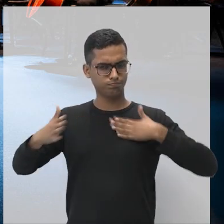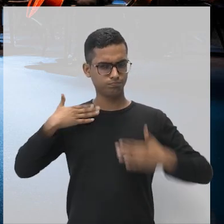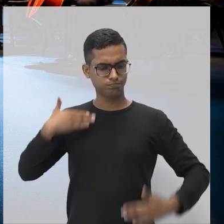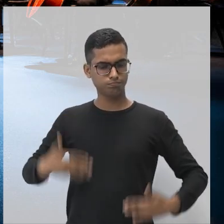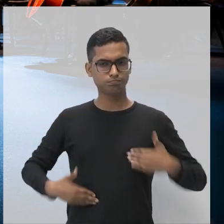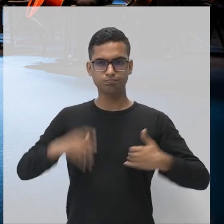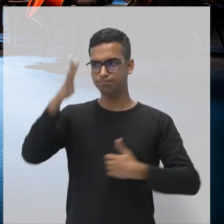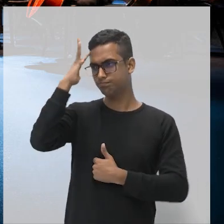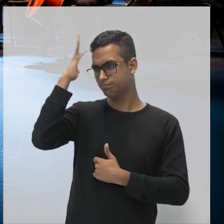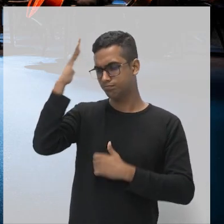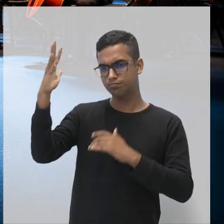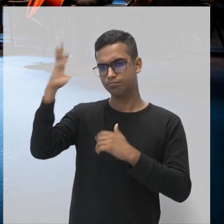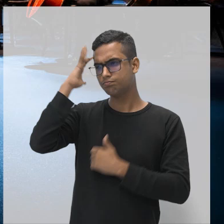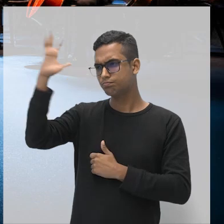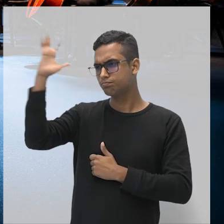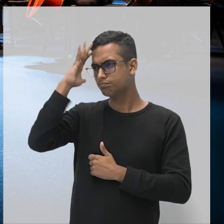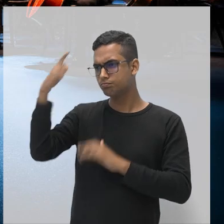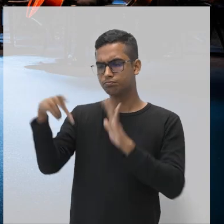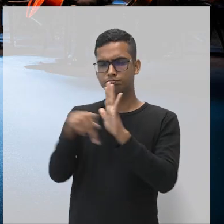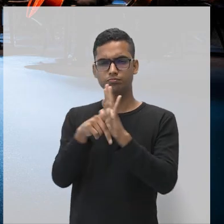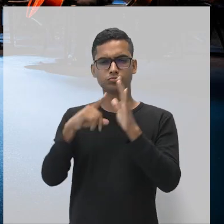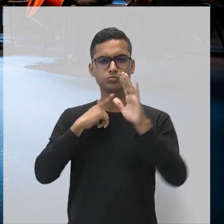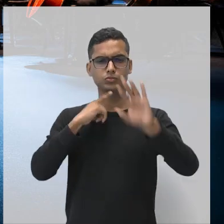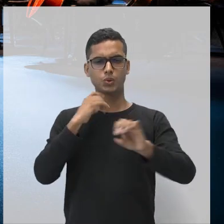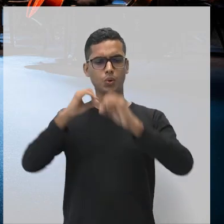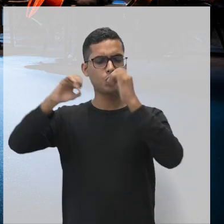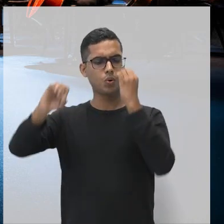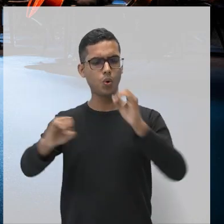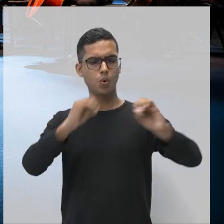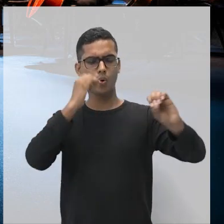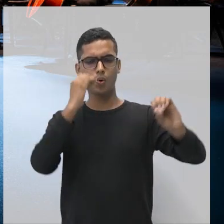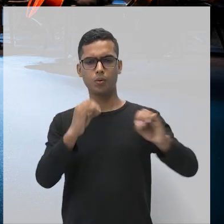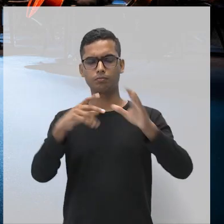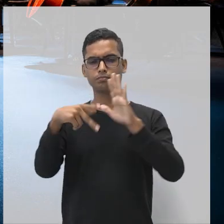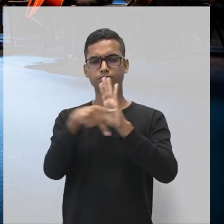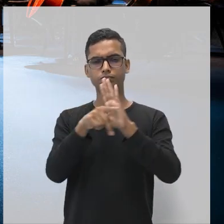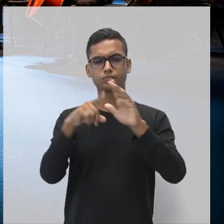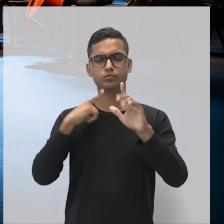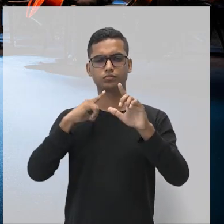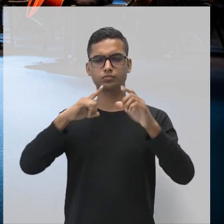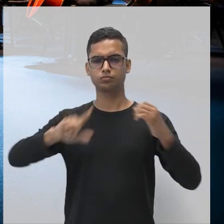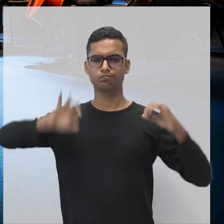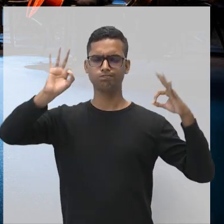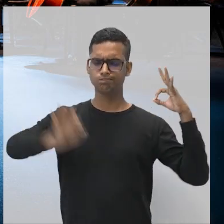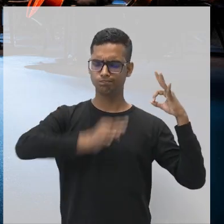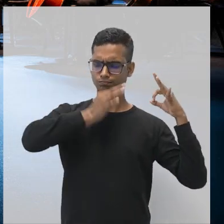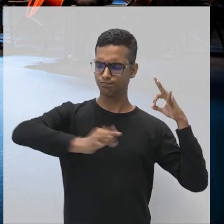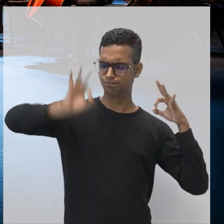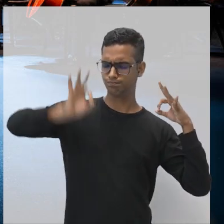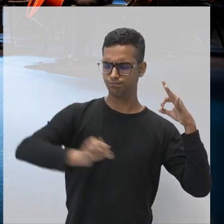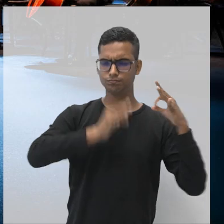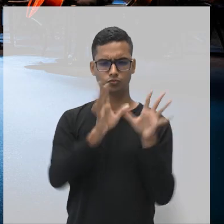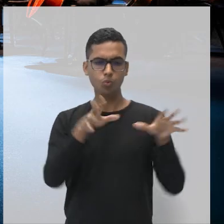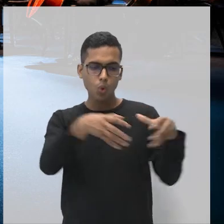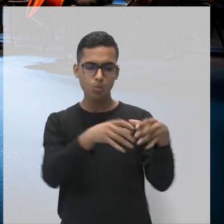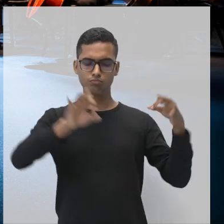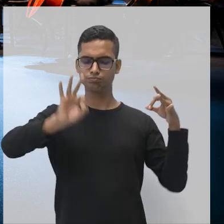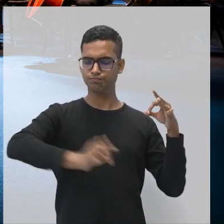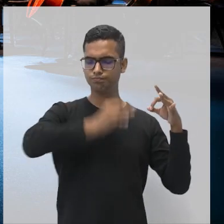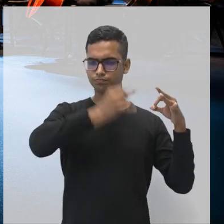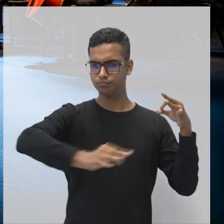né? Porque a gente está utilizando aí vários sentidos, né? Temos aí neuroreceptores para